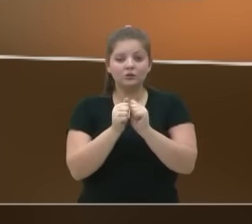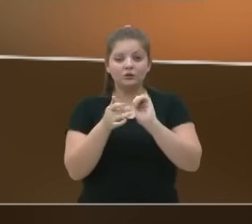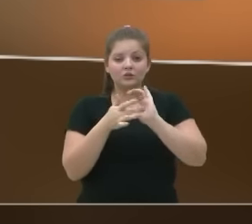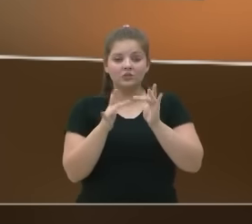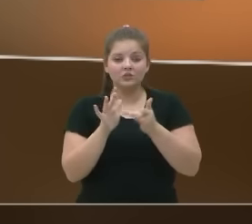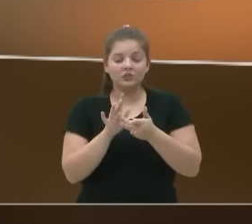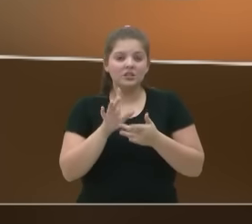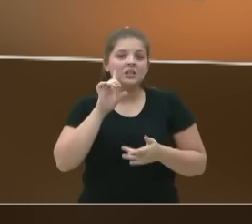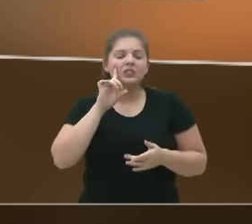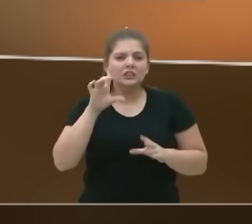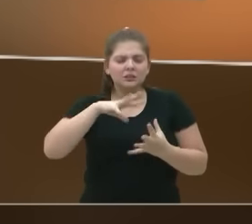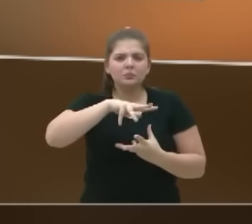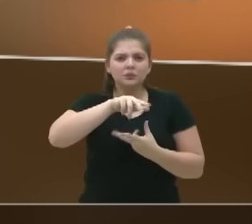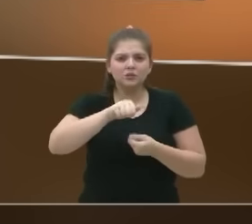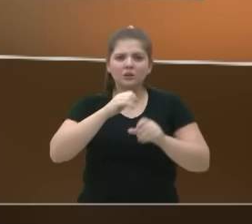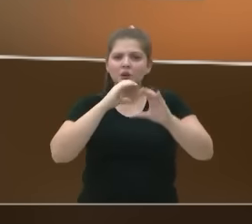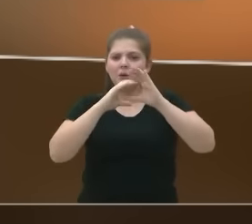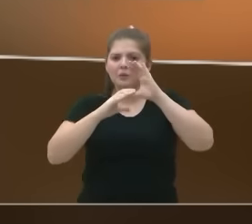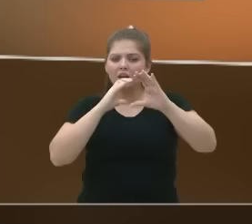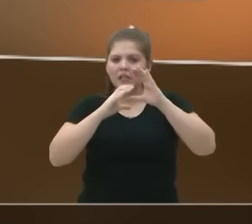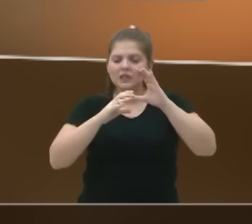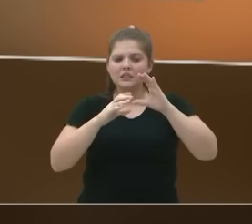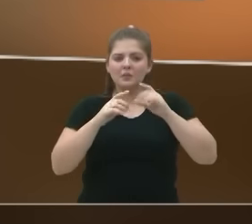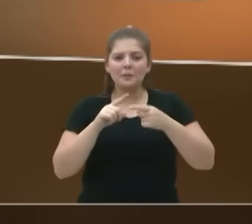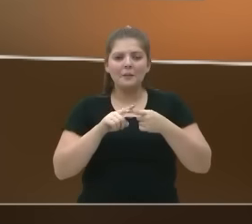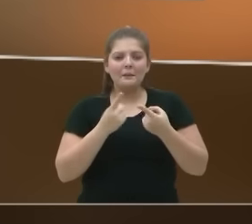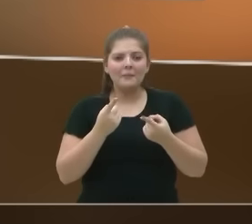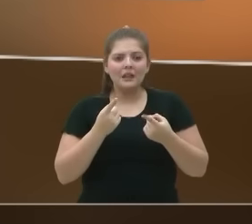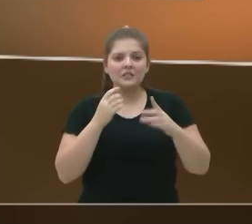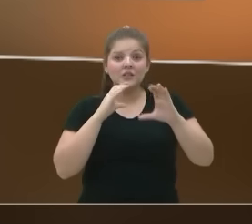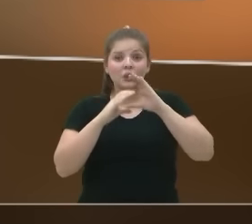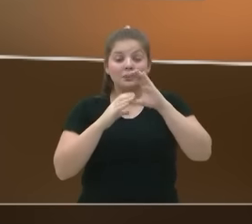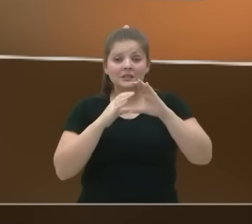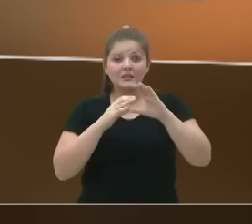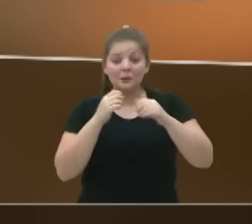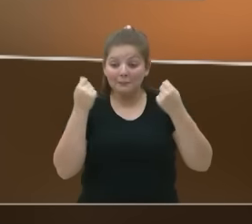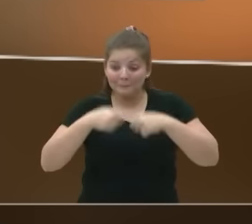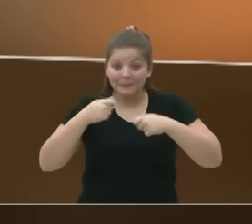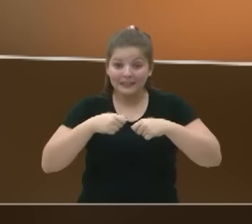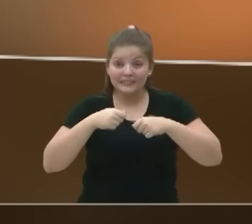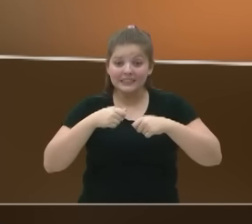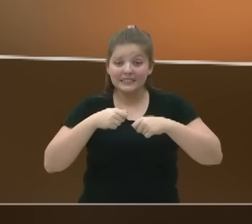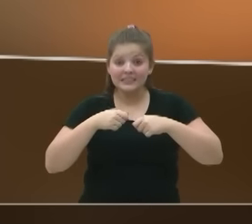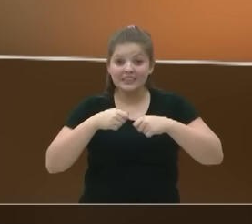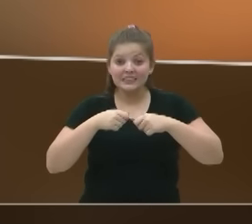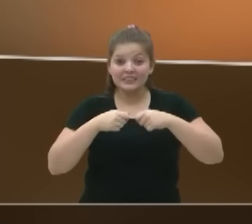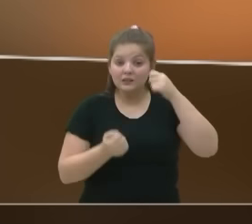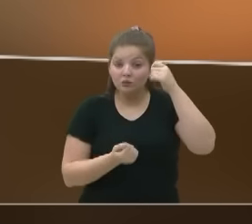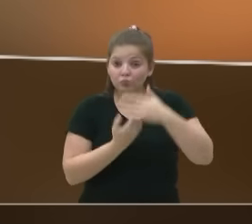das Comunicações, mas uma comunicação que gera vida, em favor da vida.